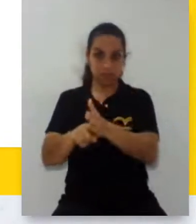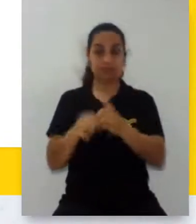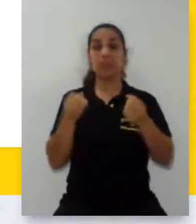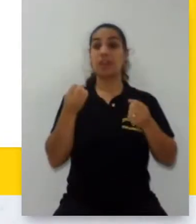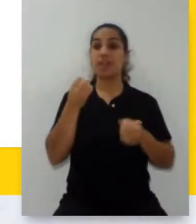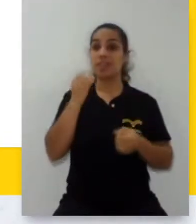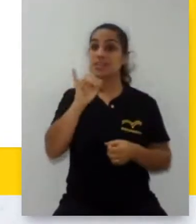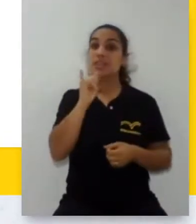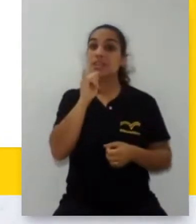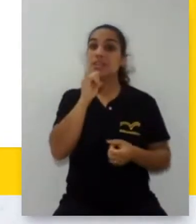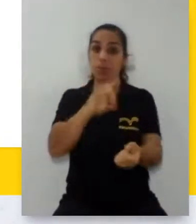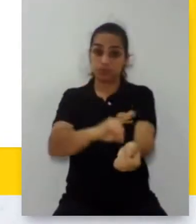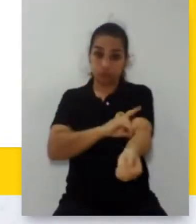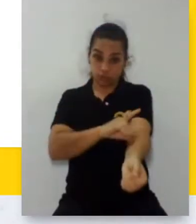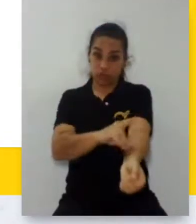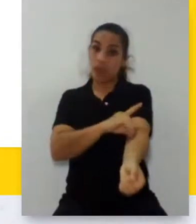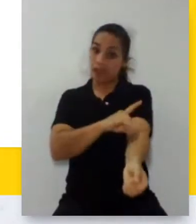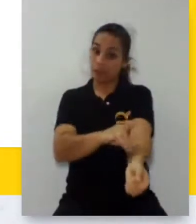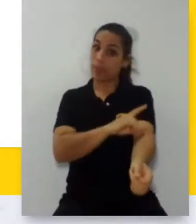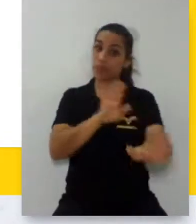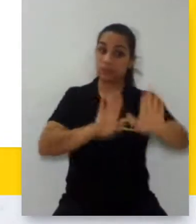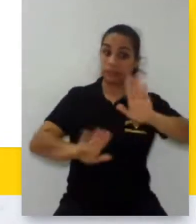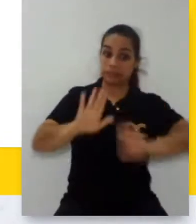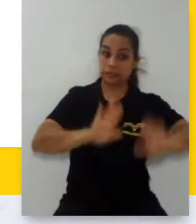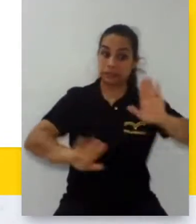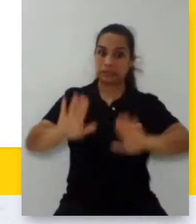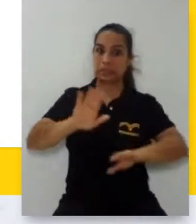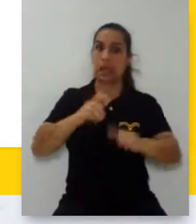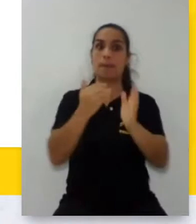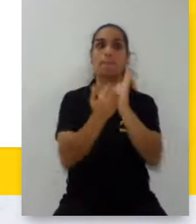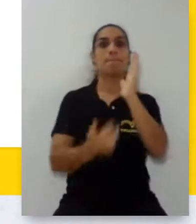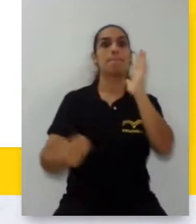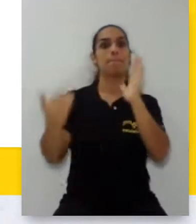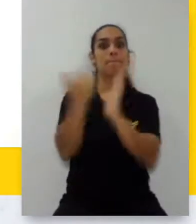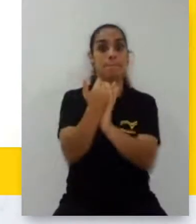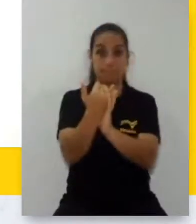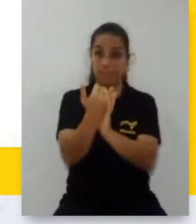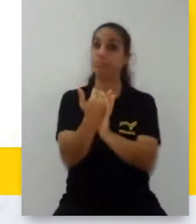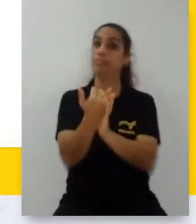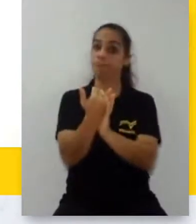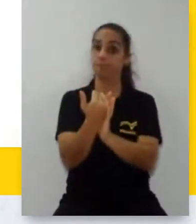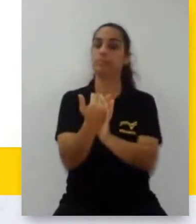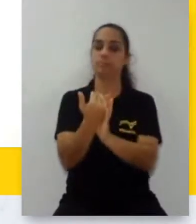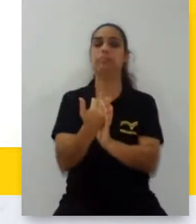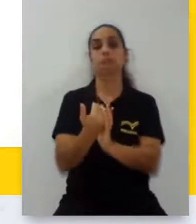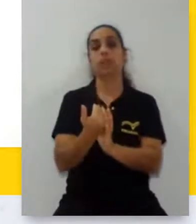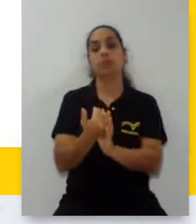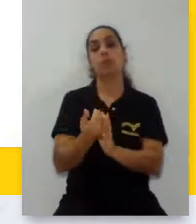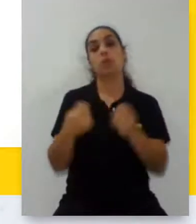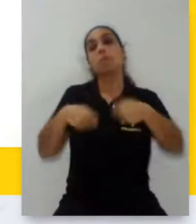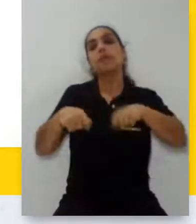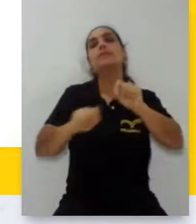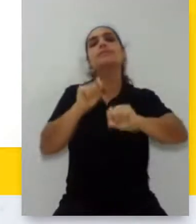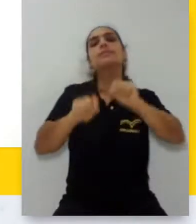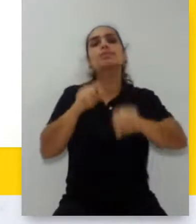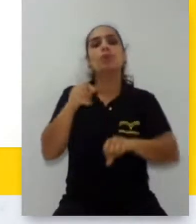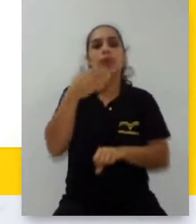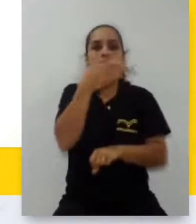Mas, basicamente, nós temos lá os níveis de glicose no sangue, que devem ficar controlados. Eles devem ficar ali